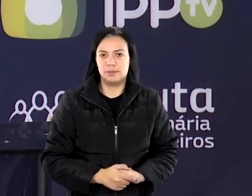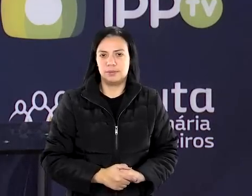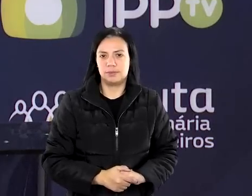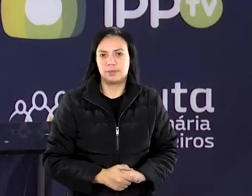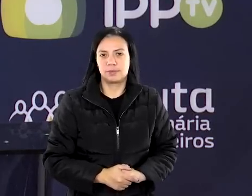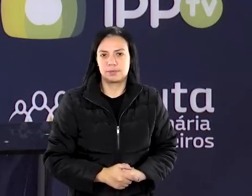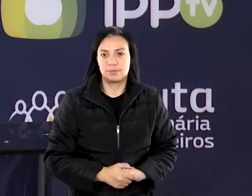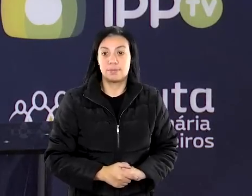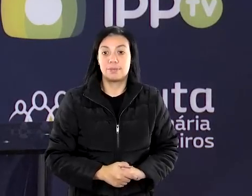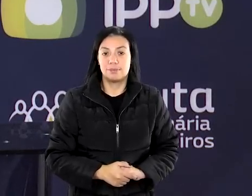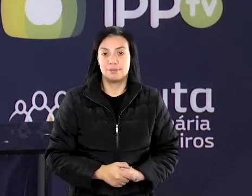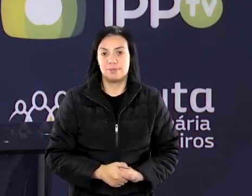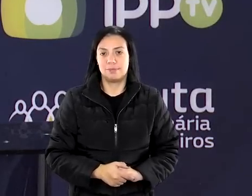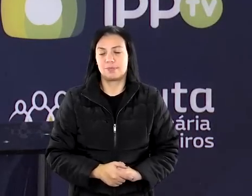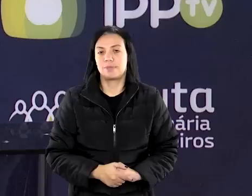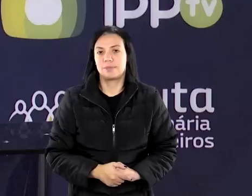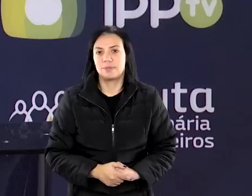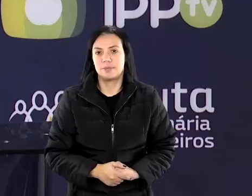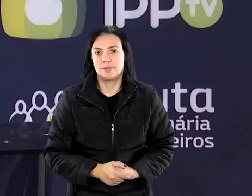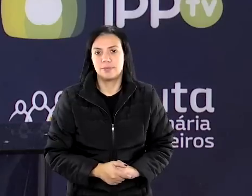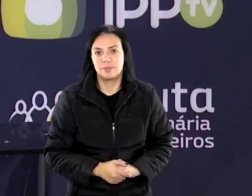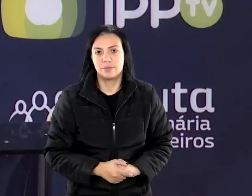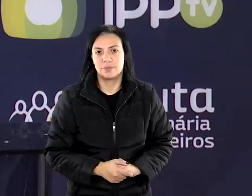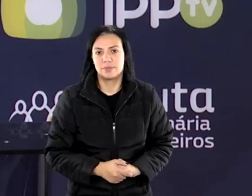Presta atenção nisso.